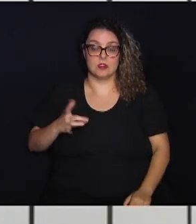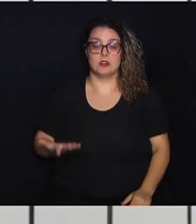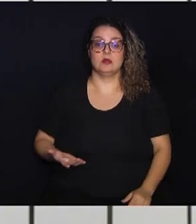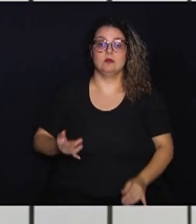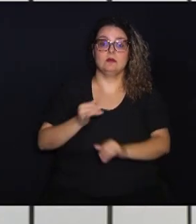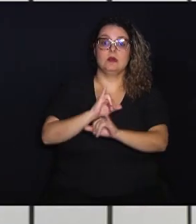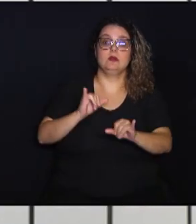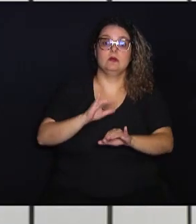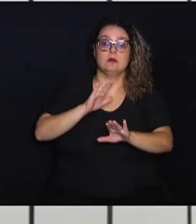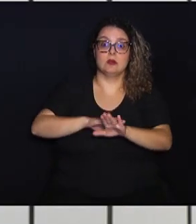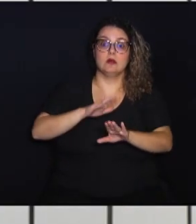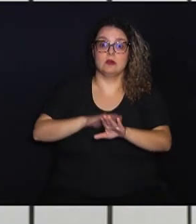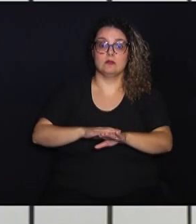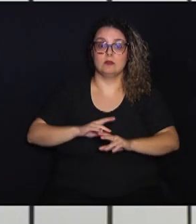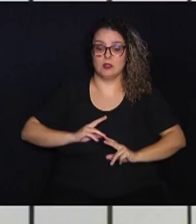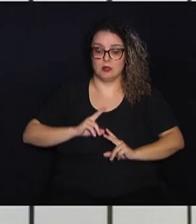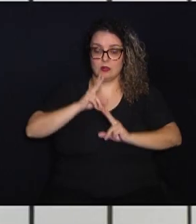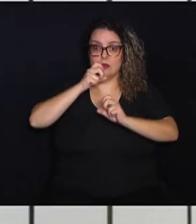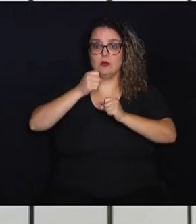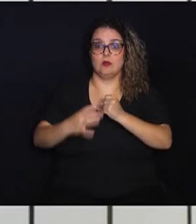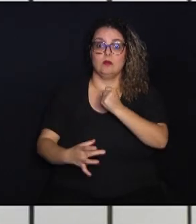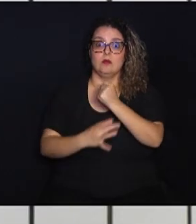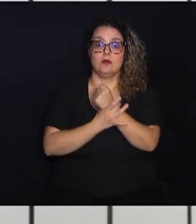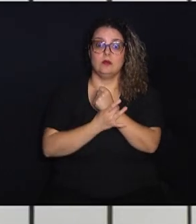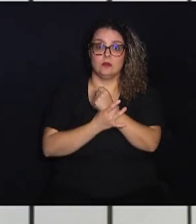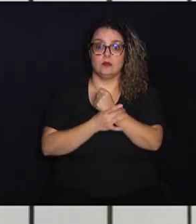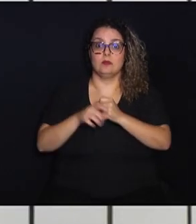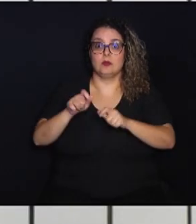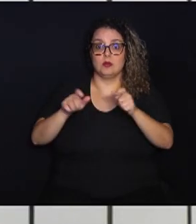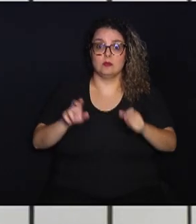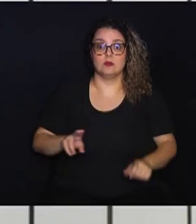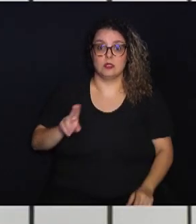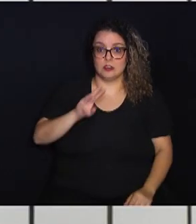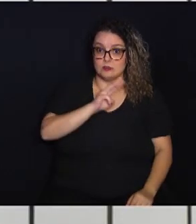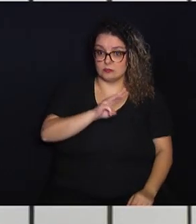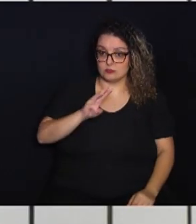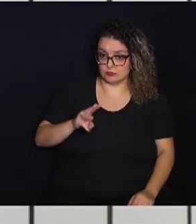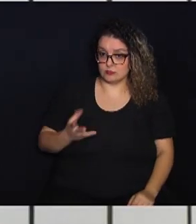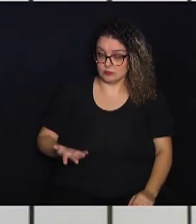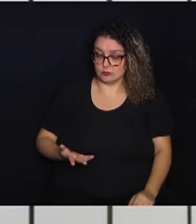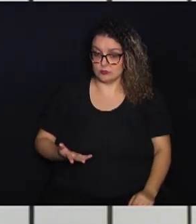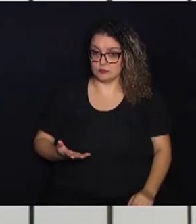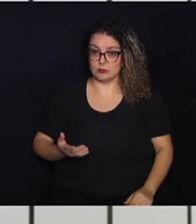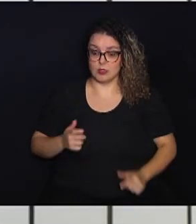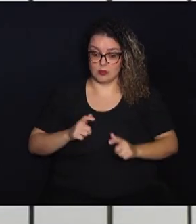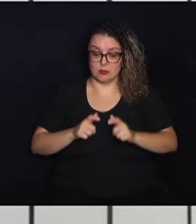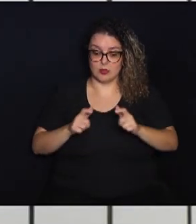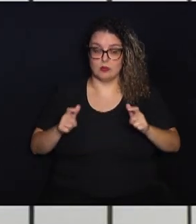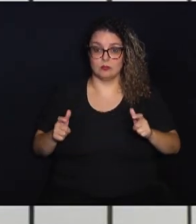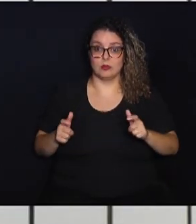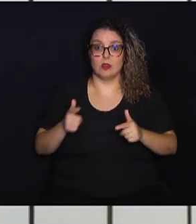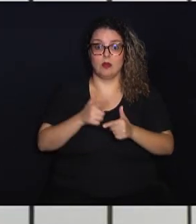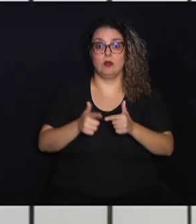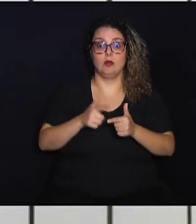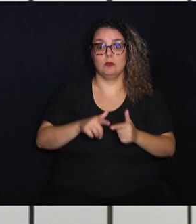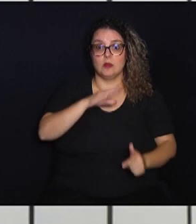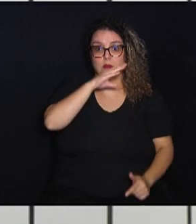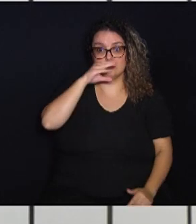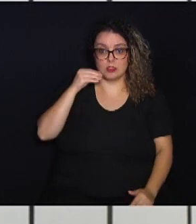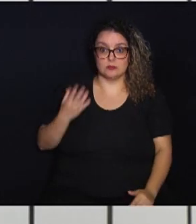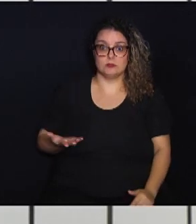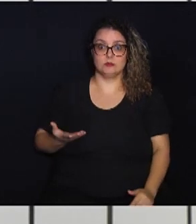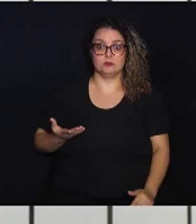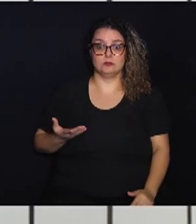para fortalecer a segurança de usuários em plataformas, viu? Diante do crescimento problema de adolescentes que